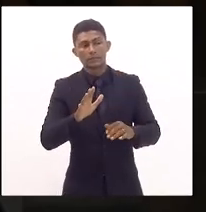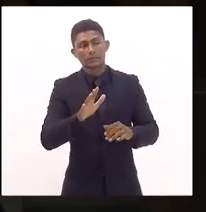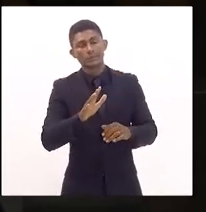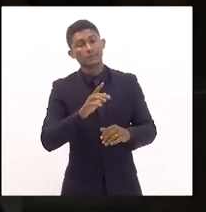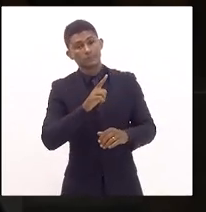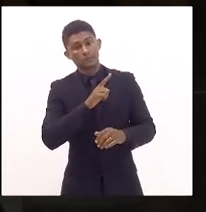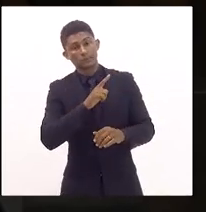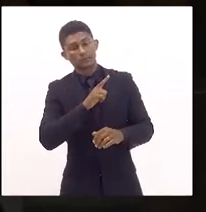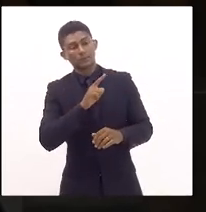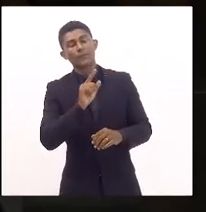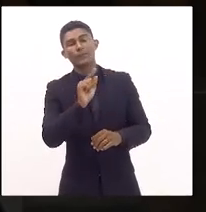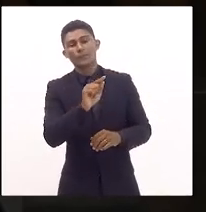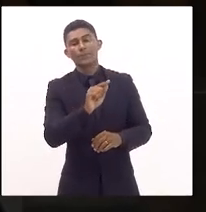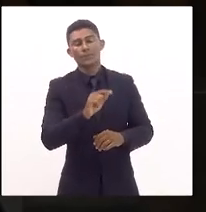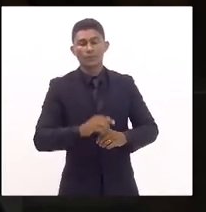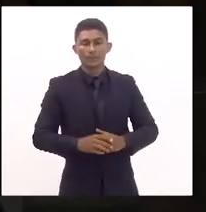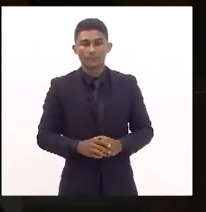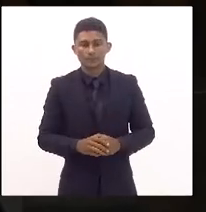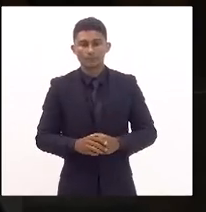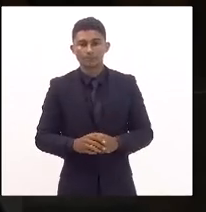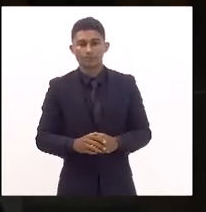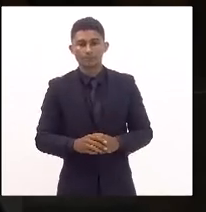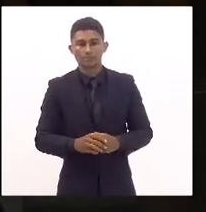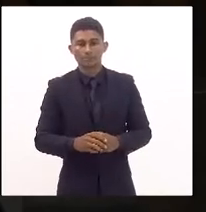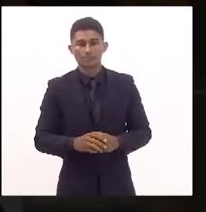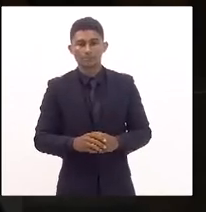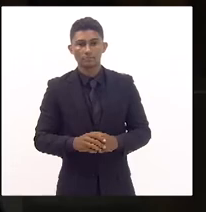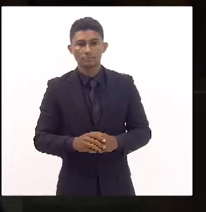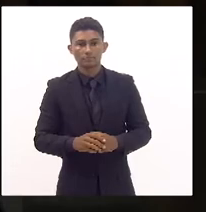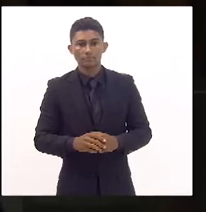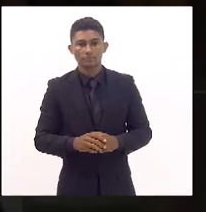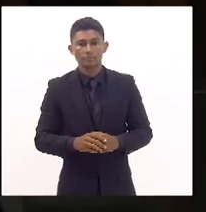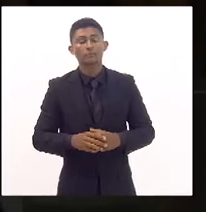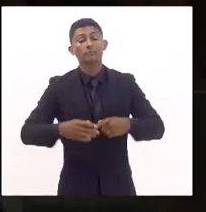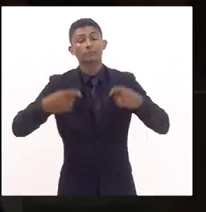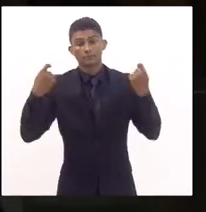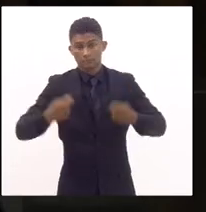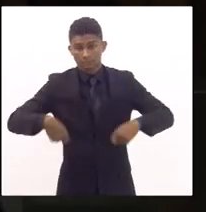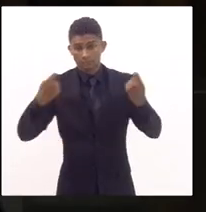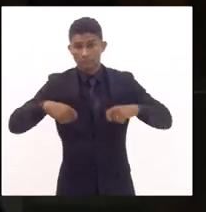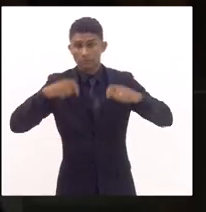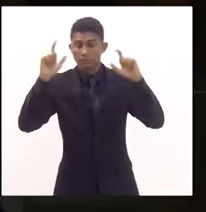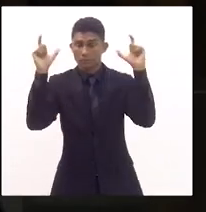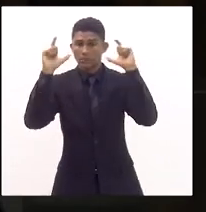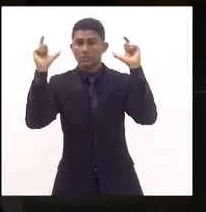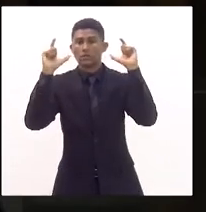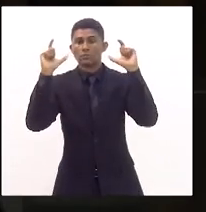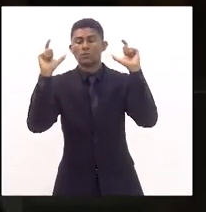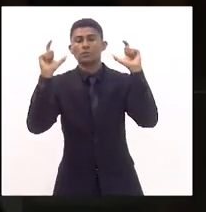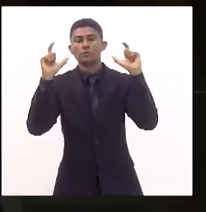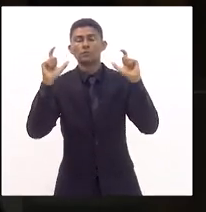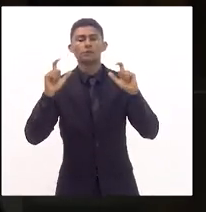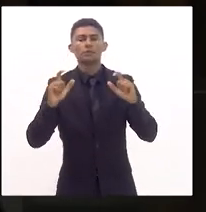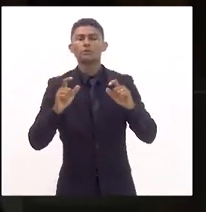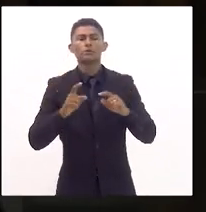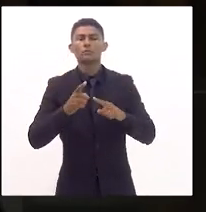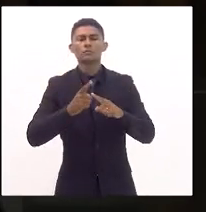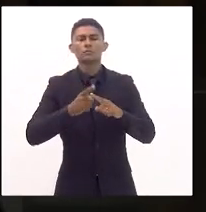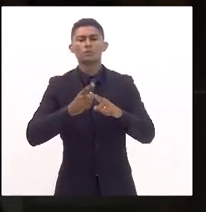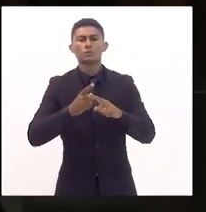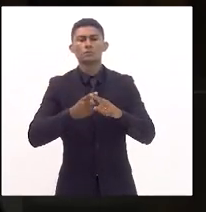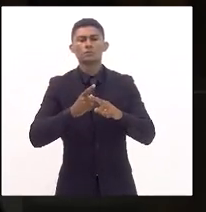presidente, temos que ficar de alerta, né, sobre